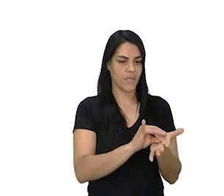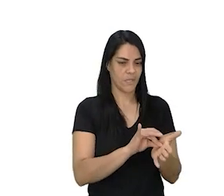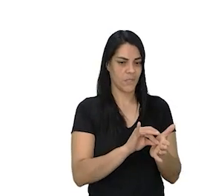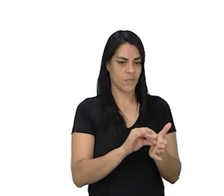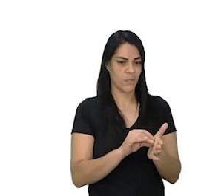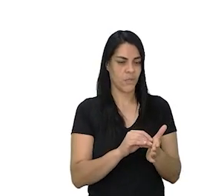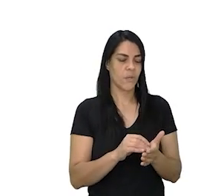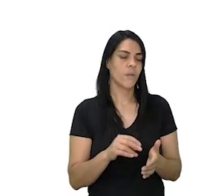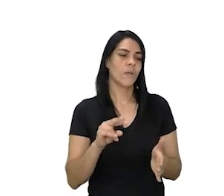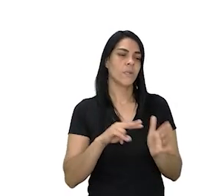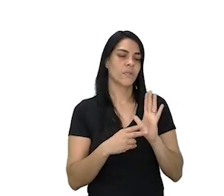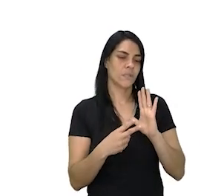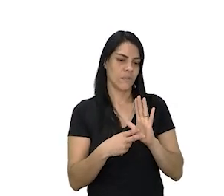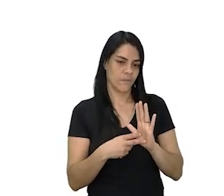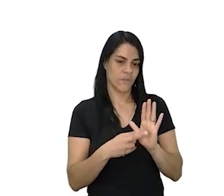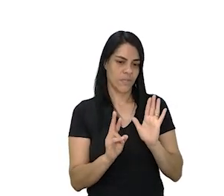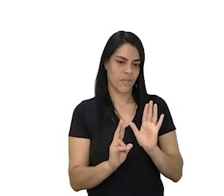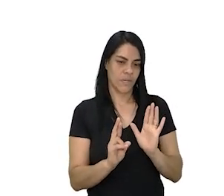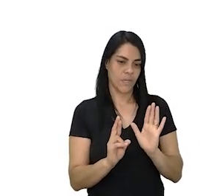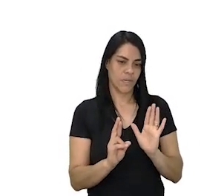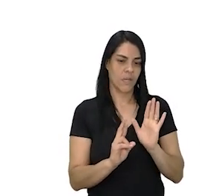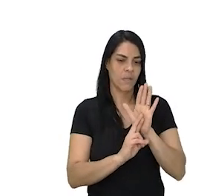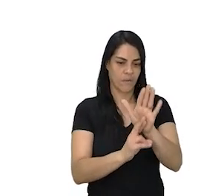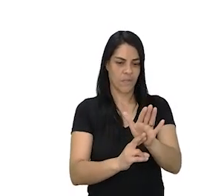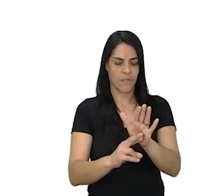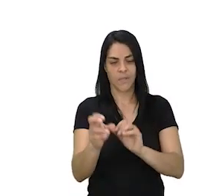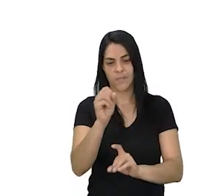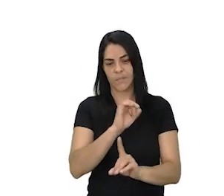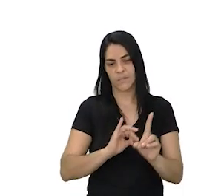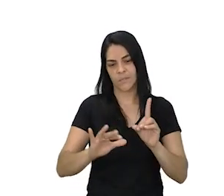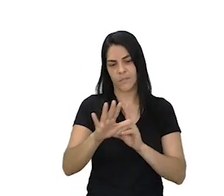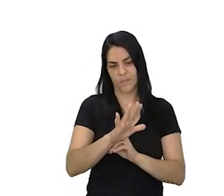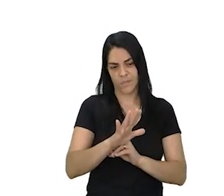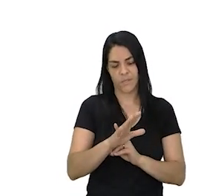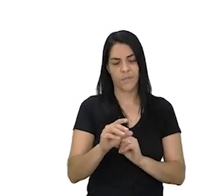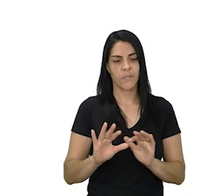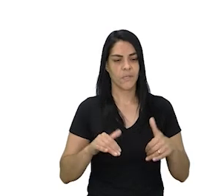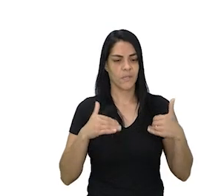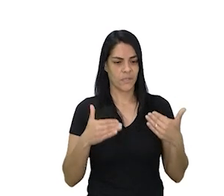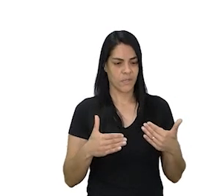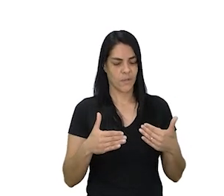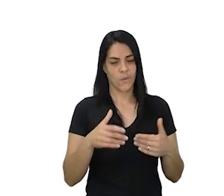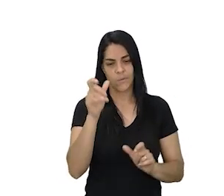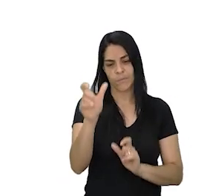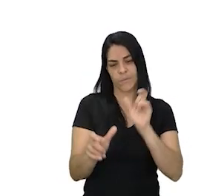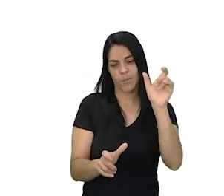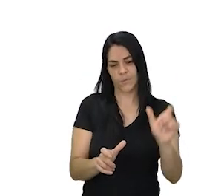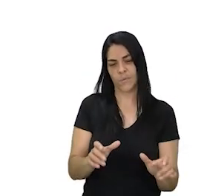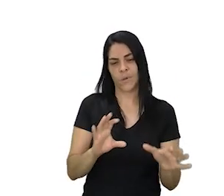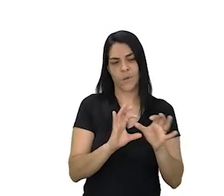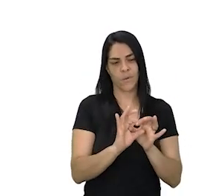representações sociais. E o contexto, portanto, pessoal, ela